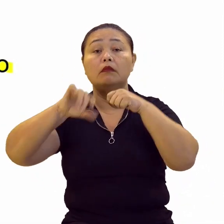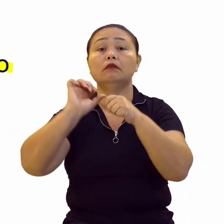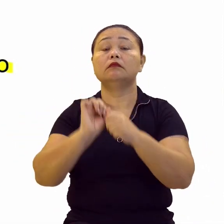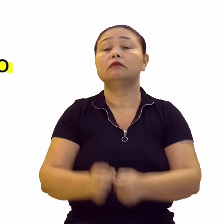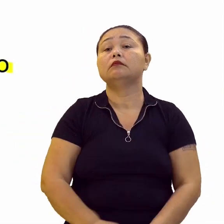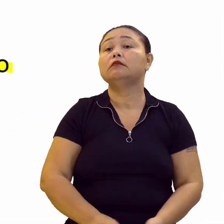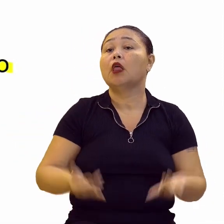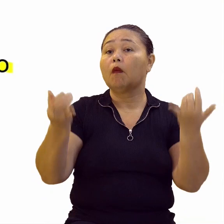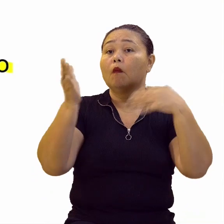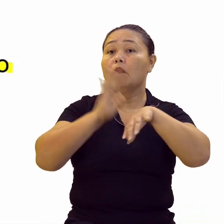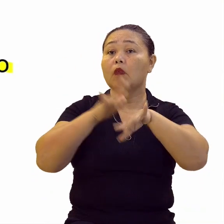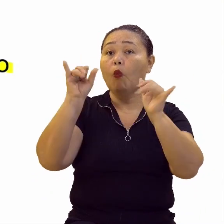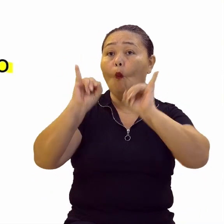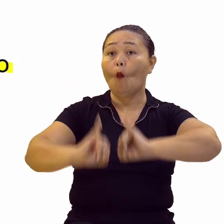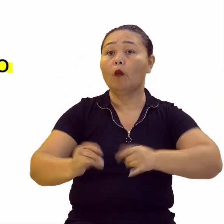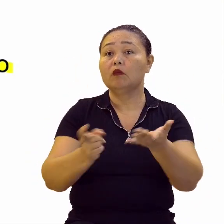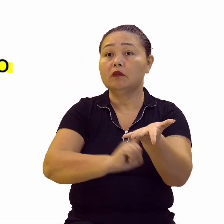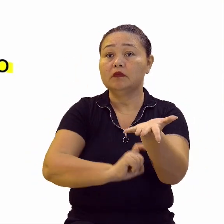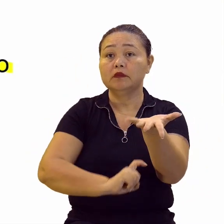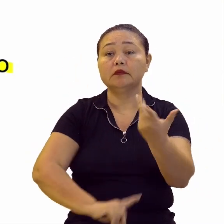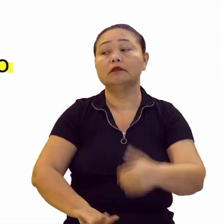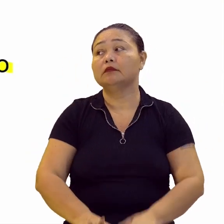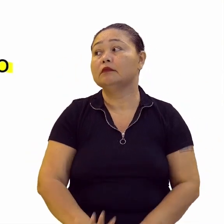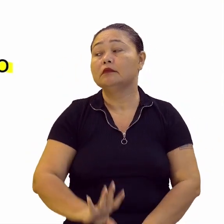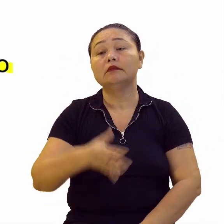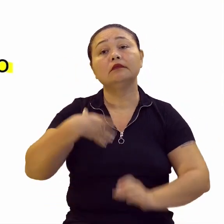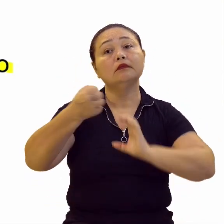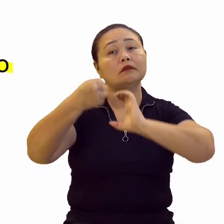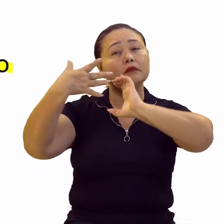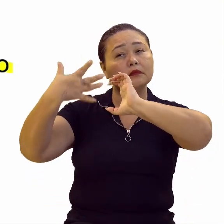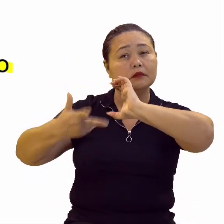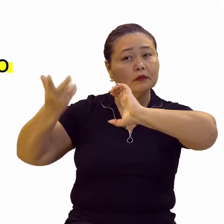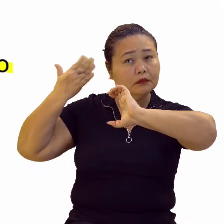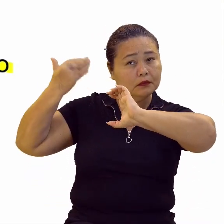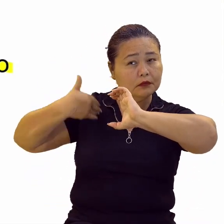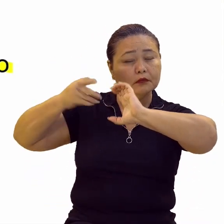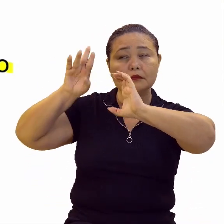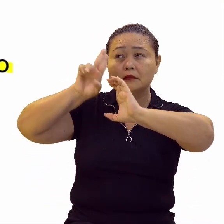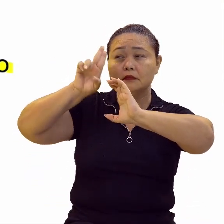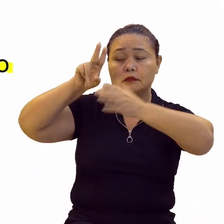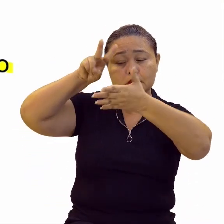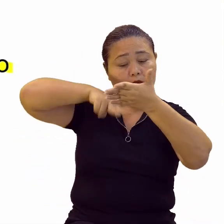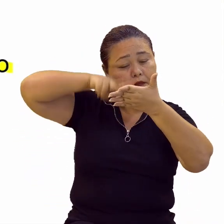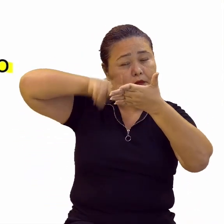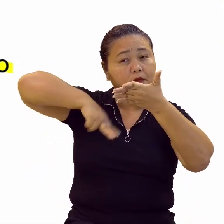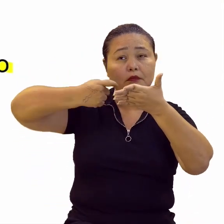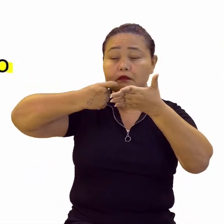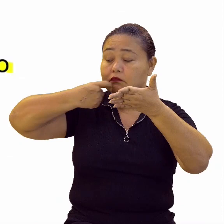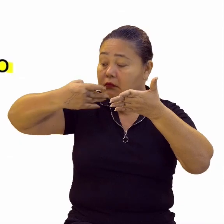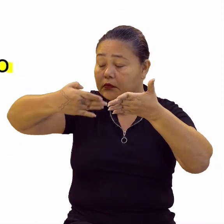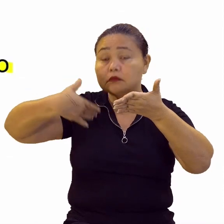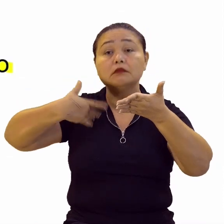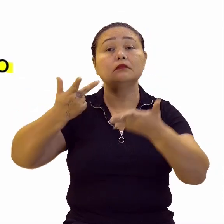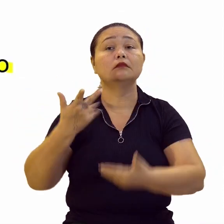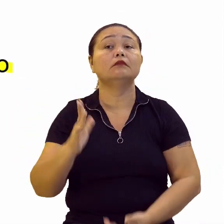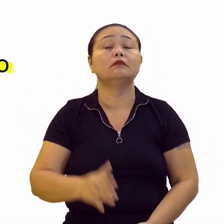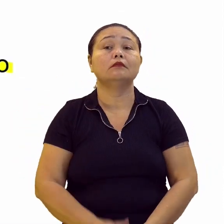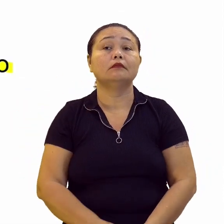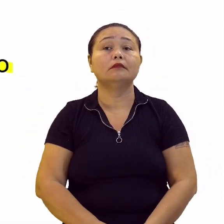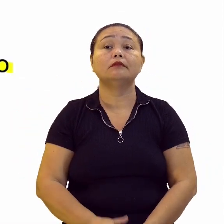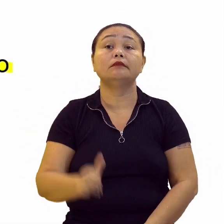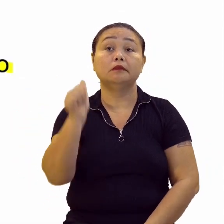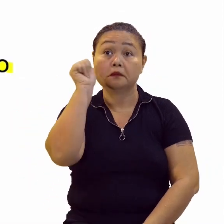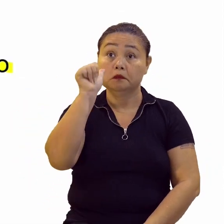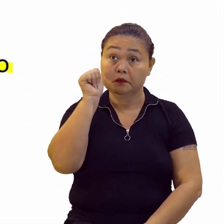ou anorexia nervosa. Aquelas características que a gente leu agora há pouco, falando aí,